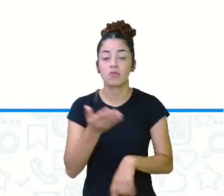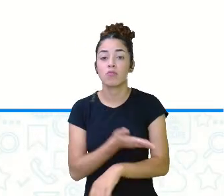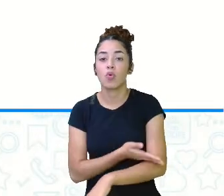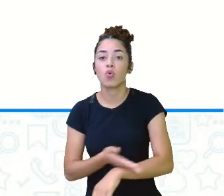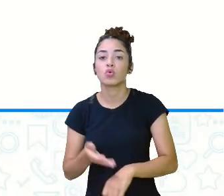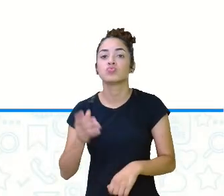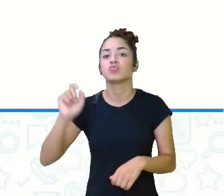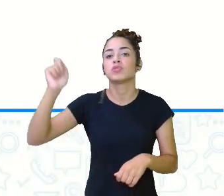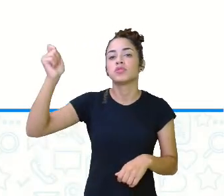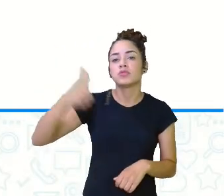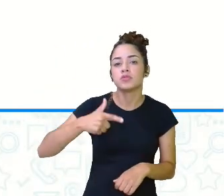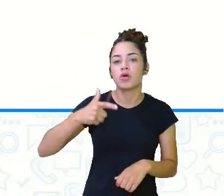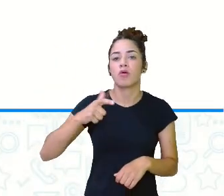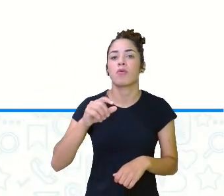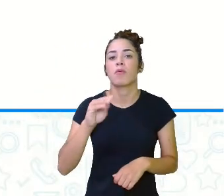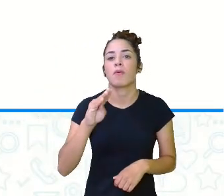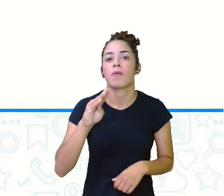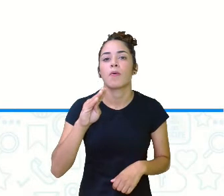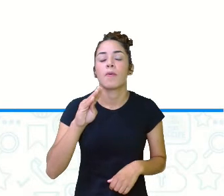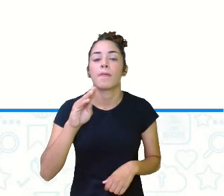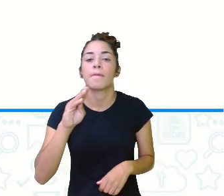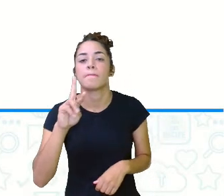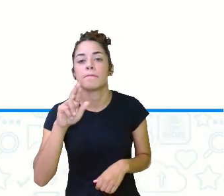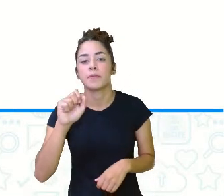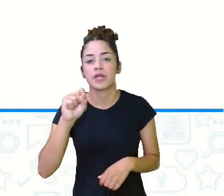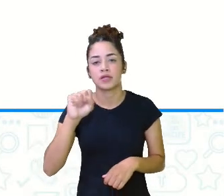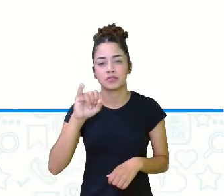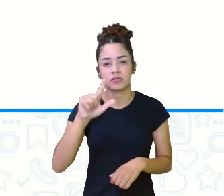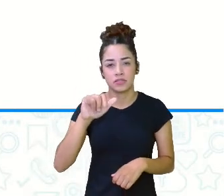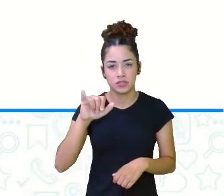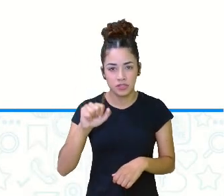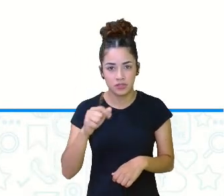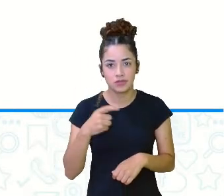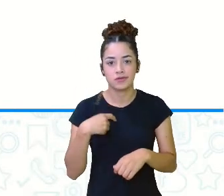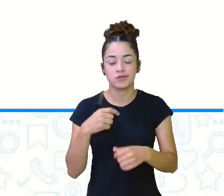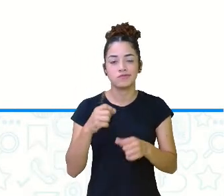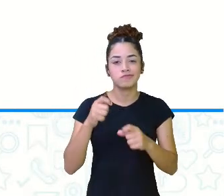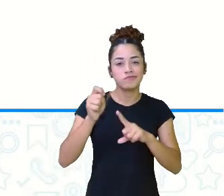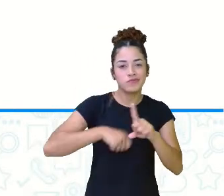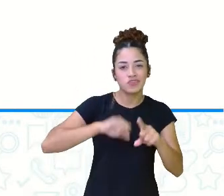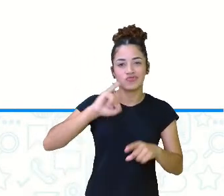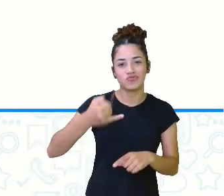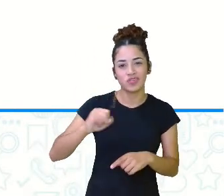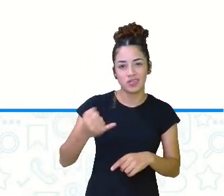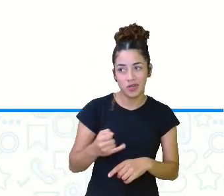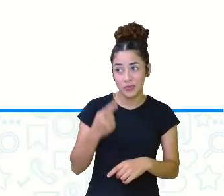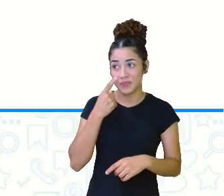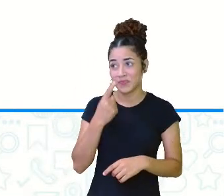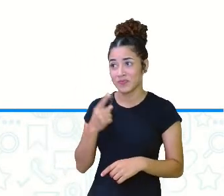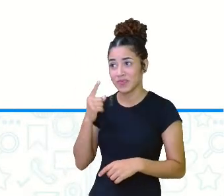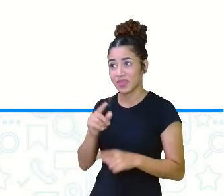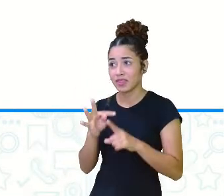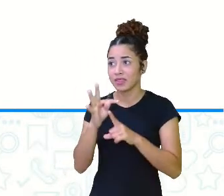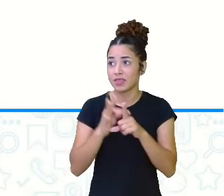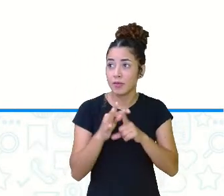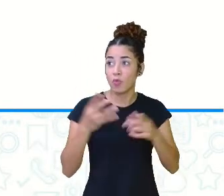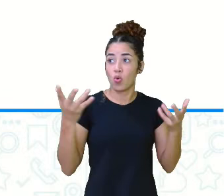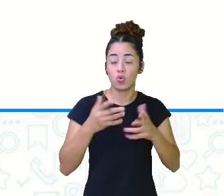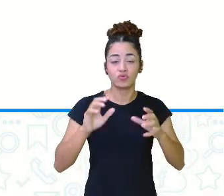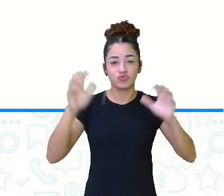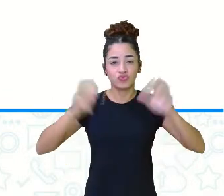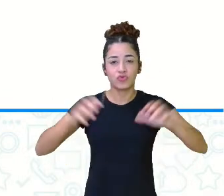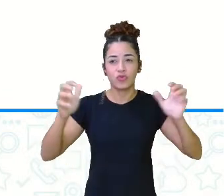fazer sol em Brasília no mês de janeiro. E o tempo, hoje choveu durante a manhã do Rio de Janeiro, mas à